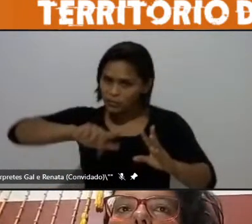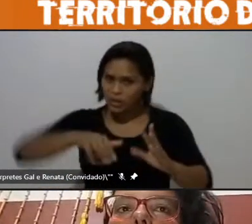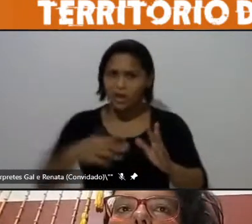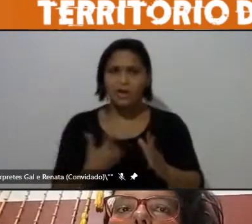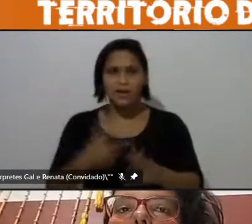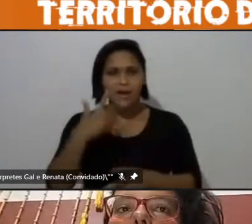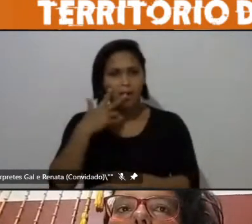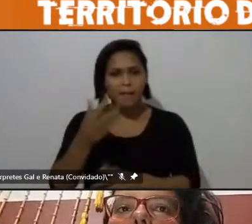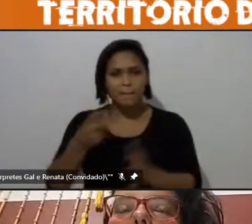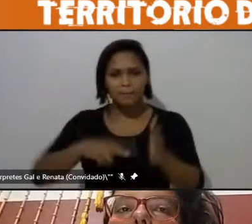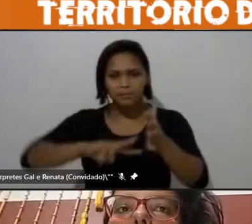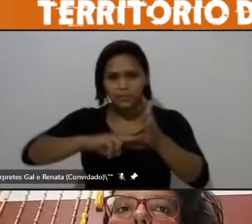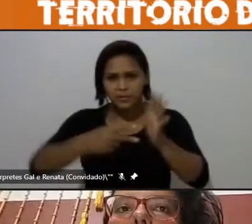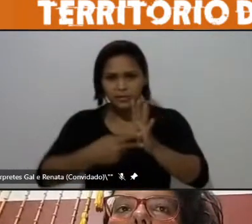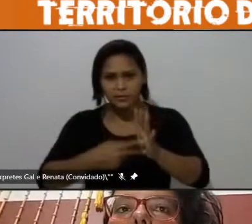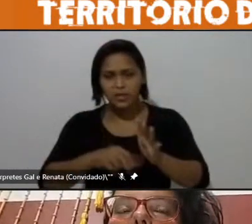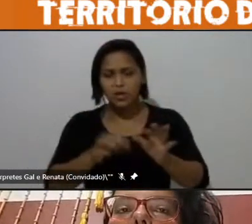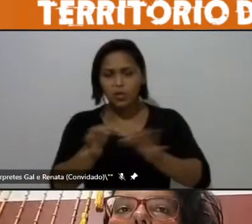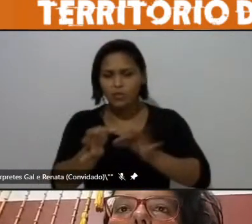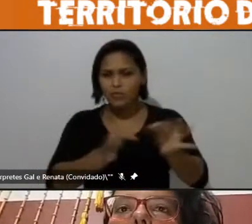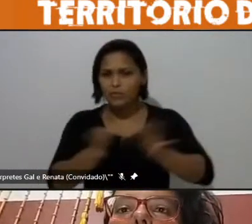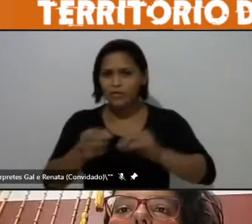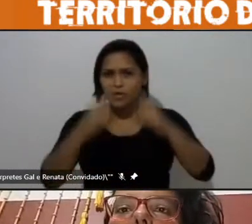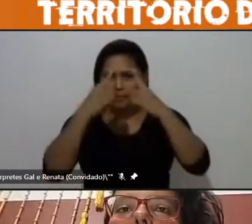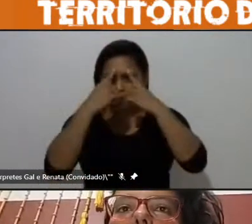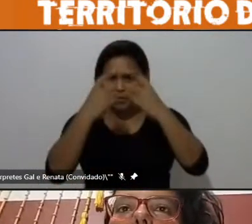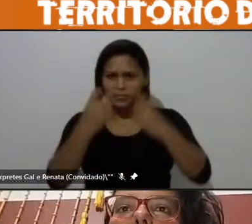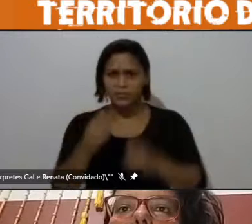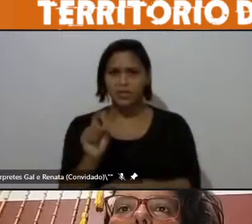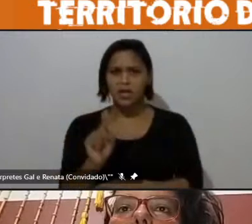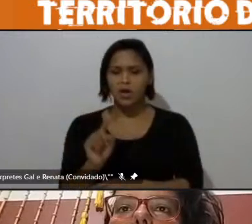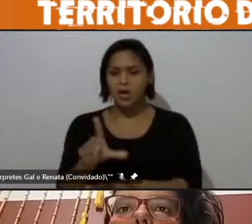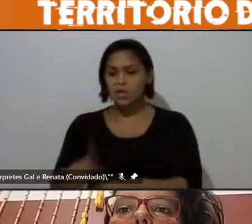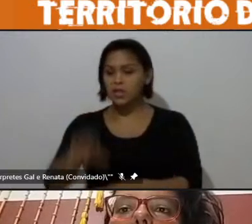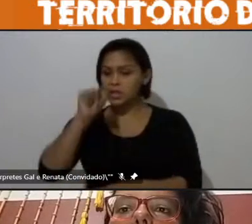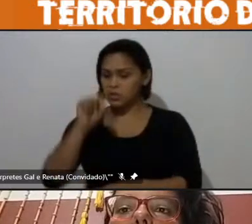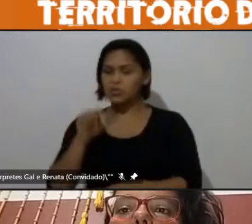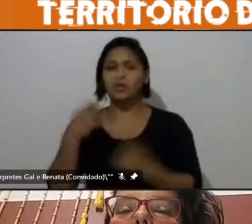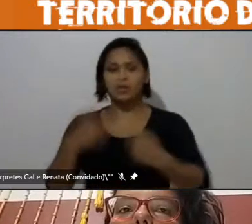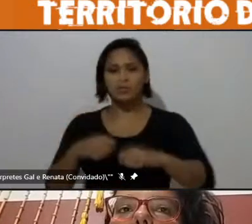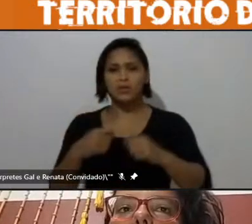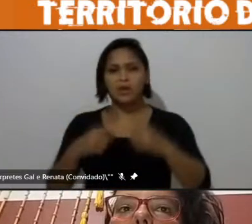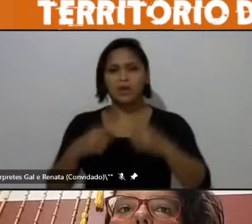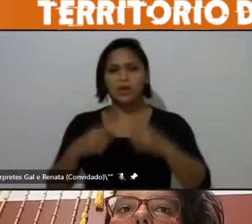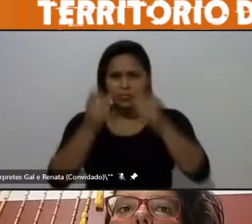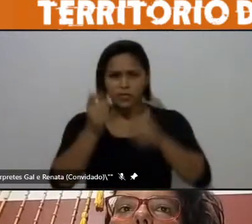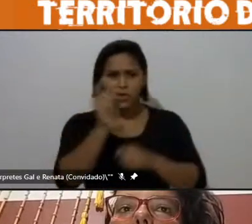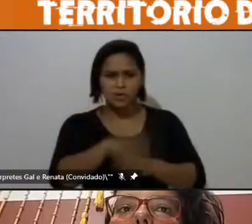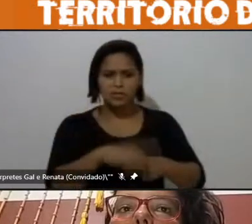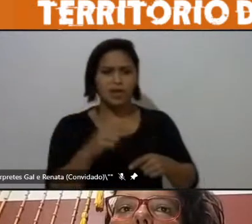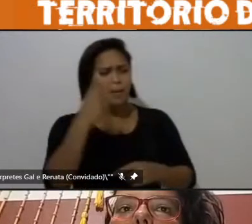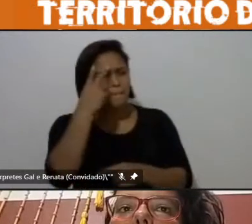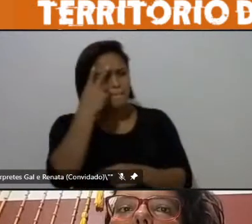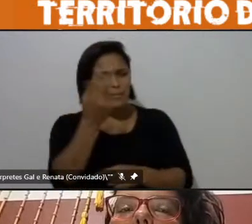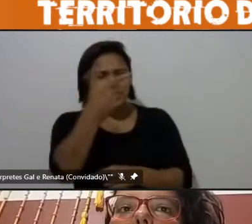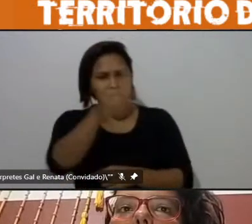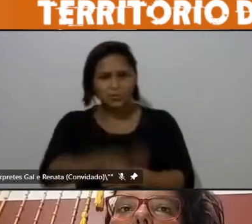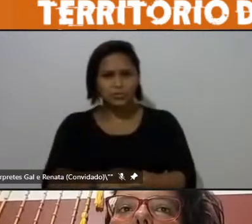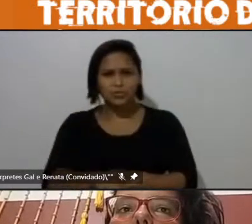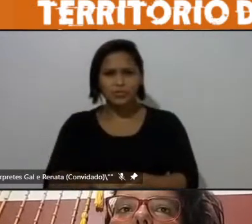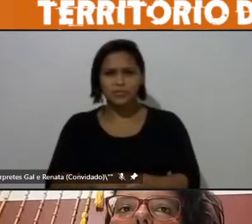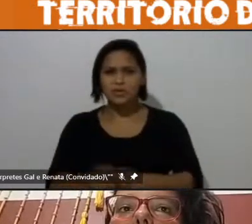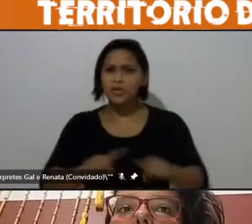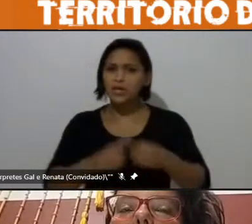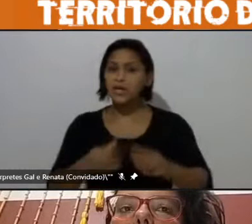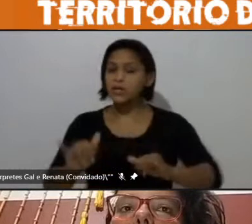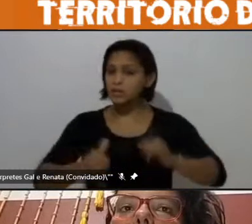né? Porque toda essa ordem de violência, ela não é como se, olha, existe uma violência, a gente vai repensar essa violência.